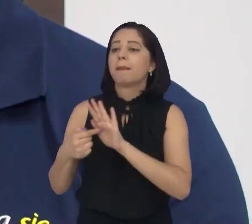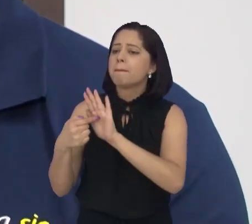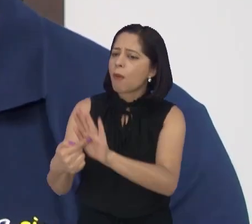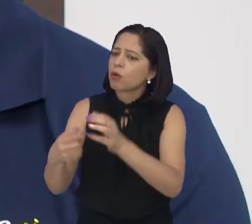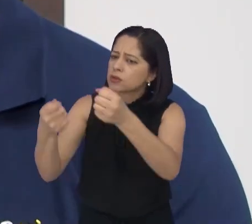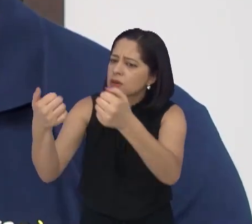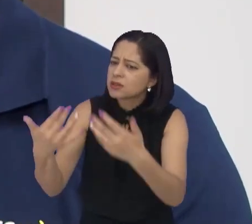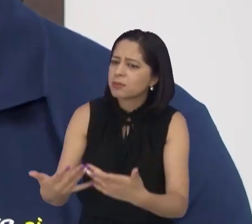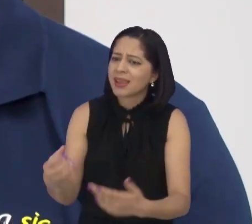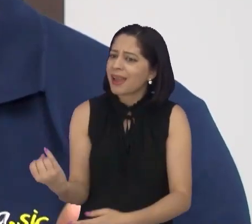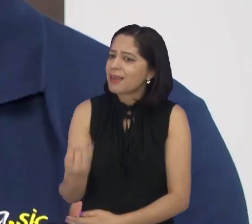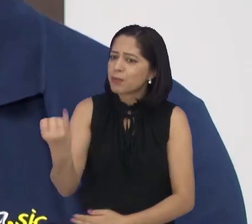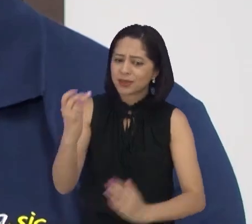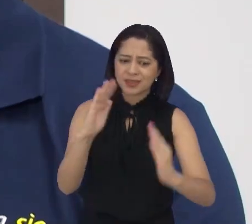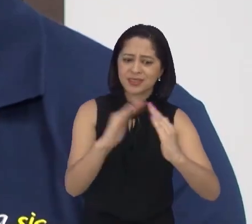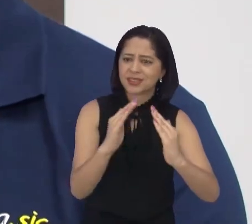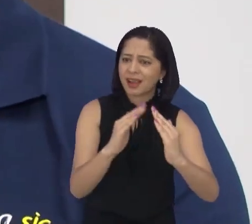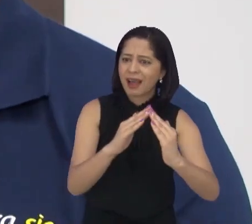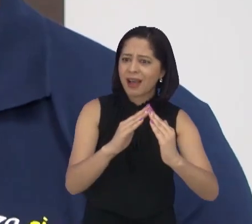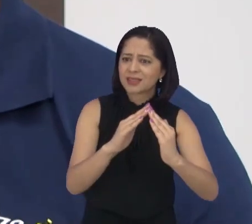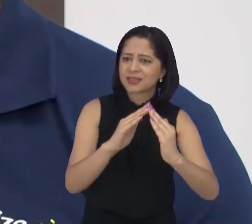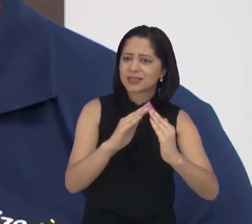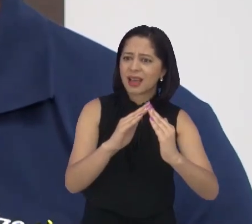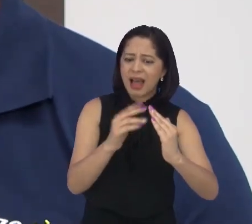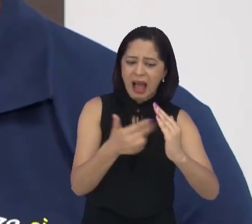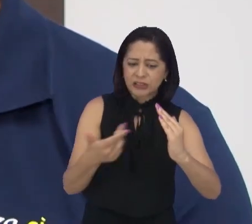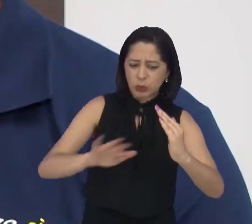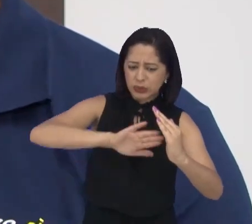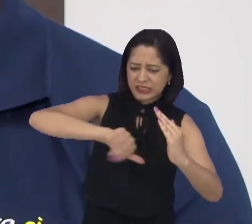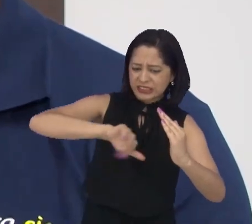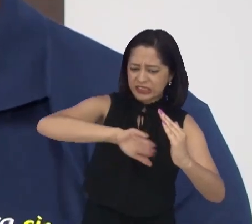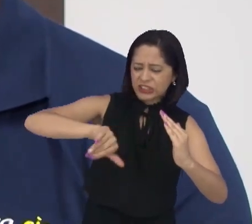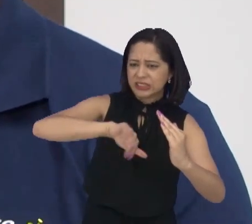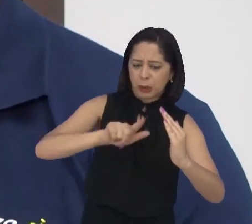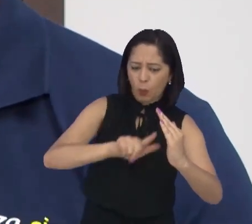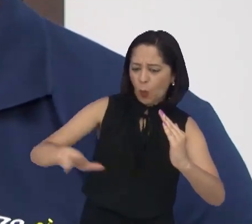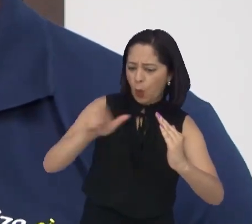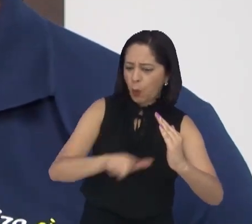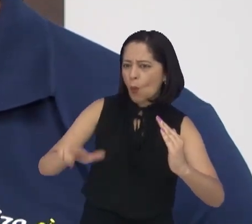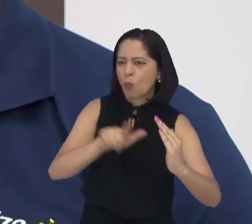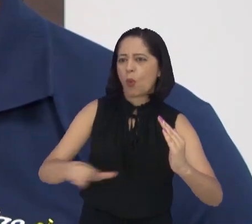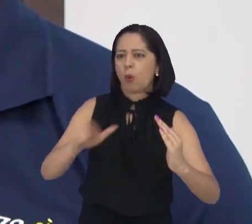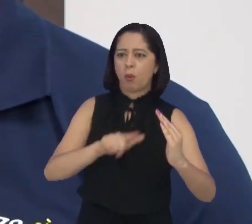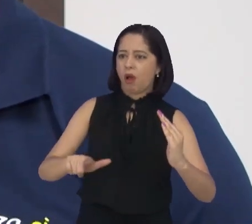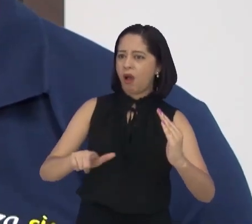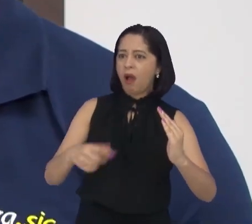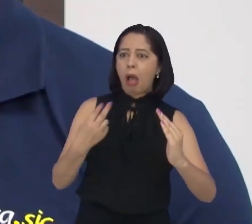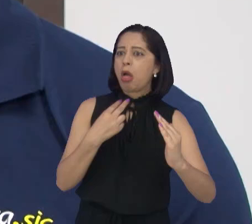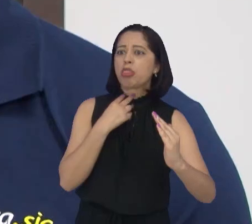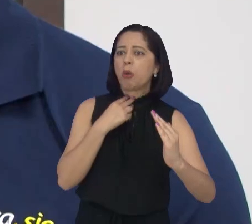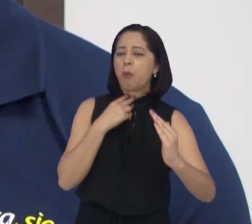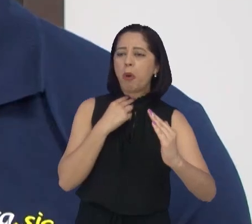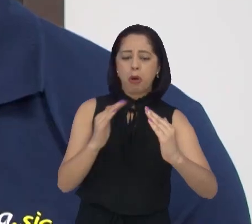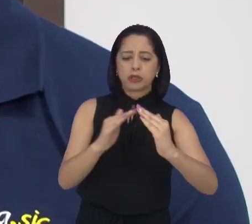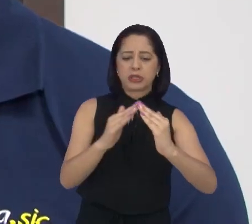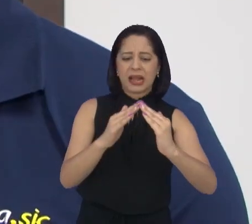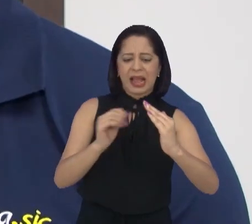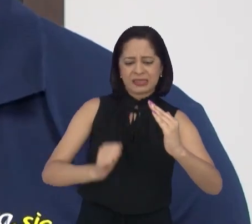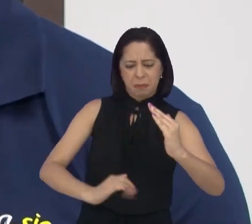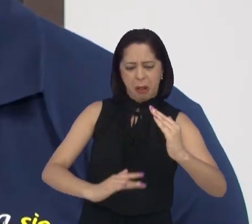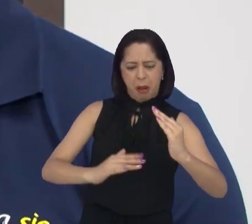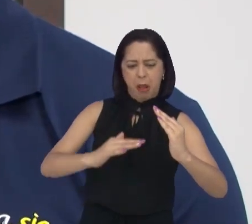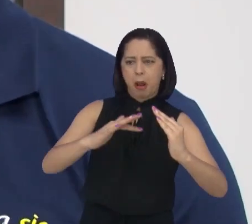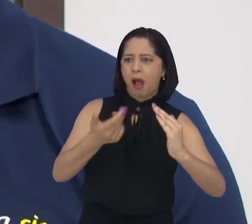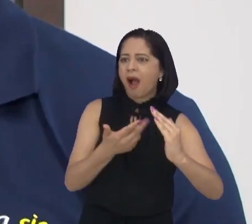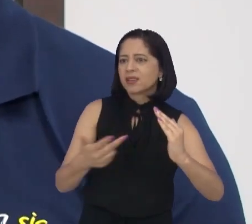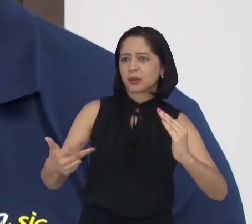para ela a importância dela retirar aquele material, né? Não deixar aquilo acumular de maneira indevida. Quando não há um